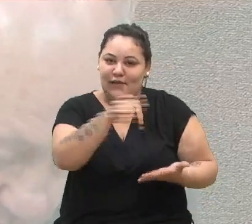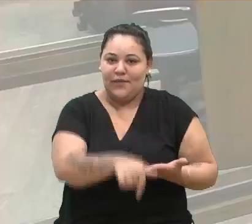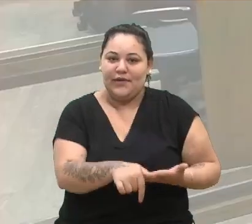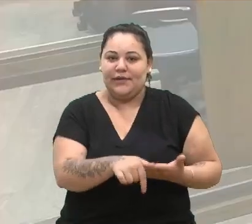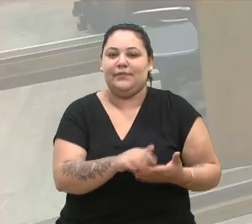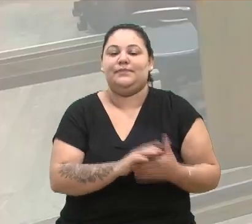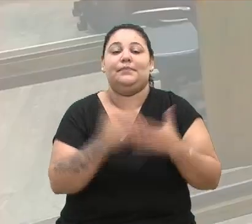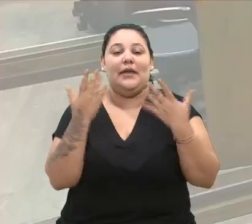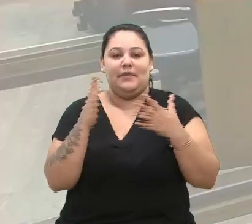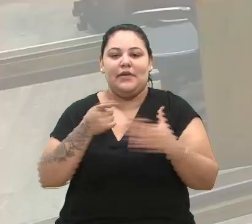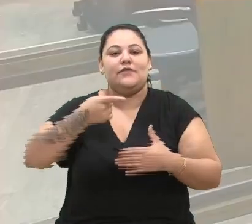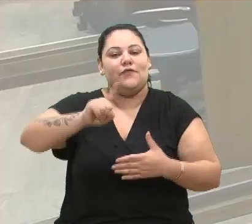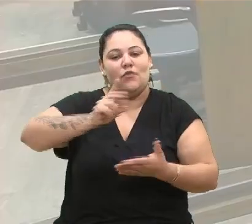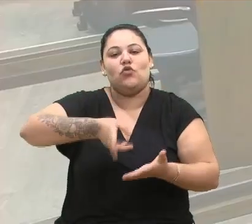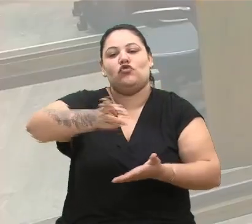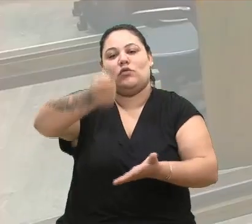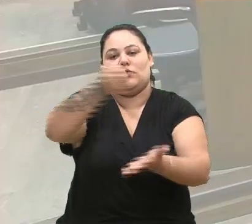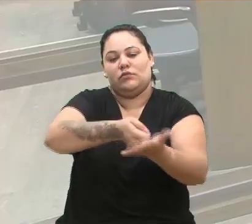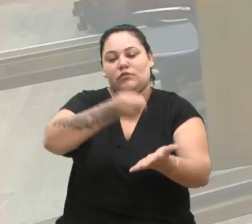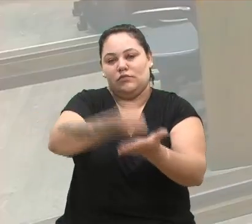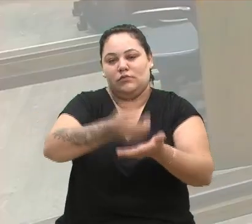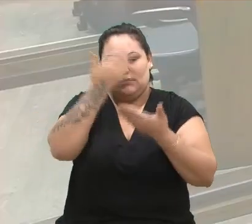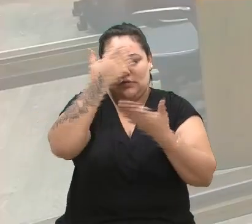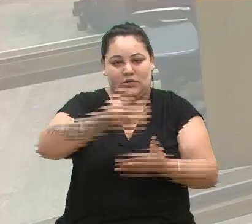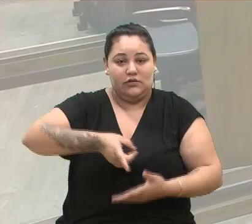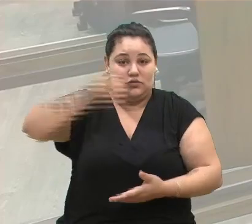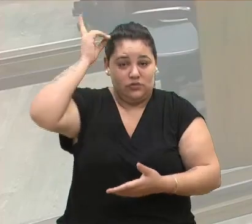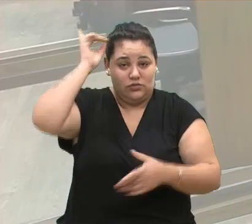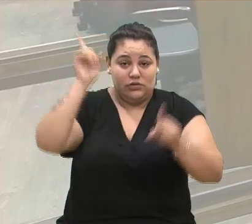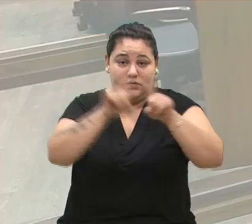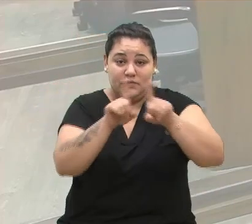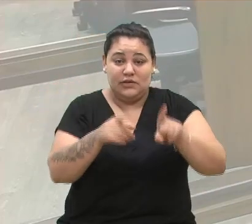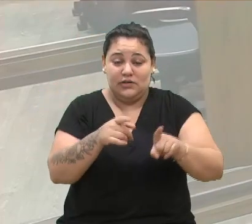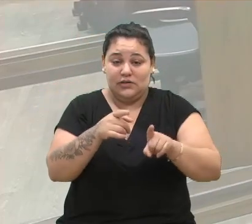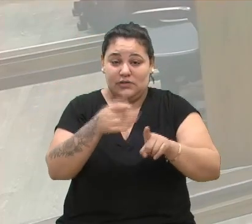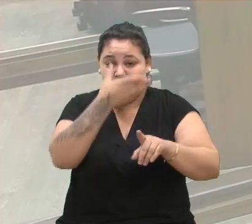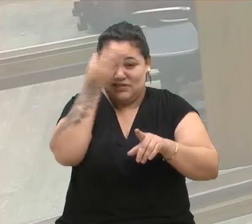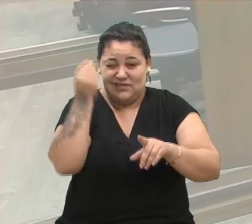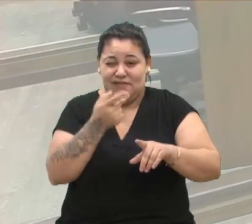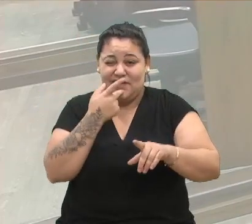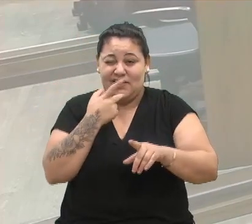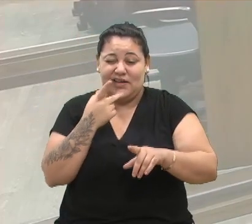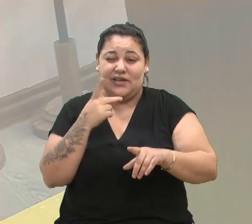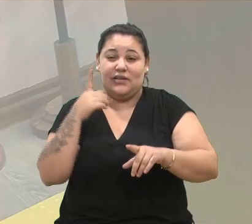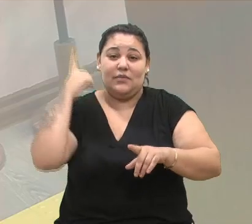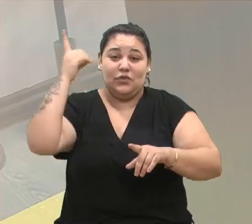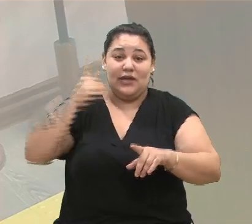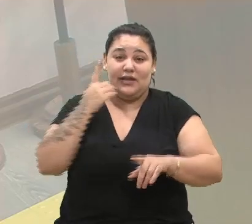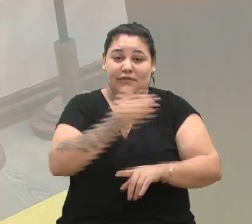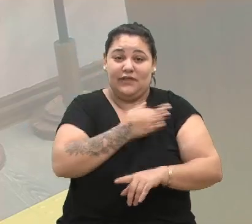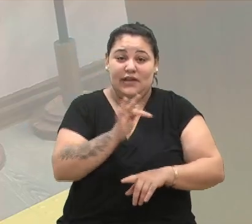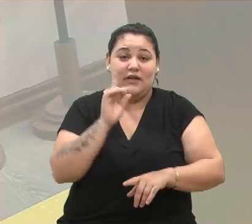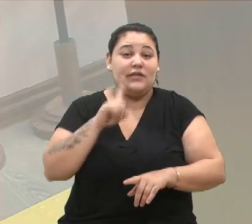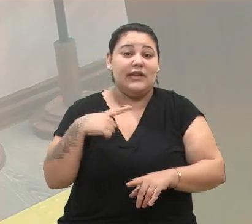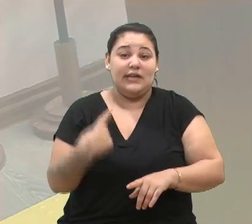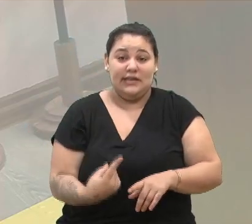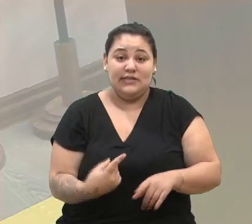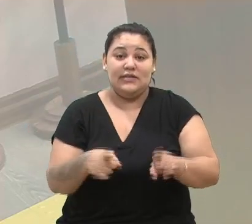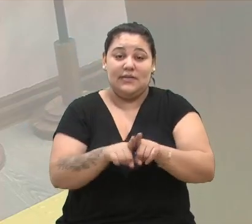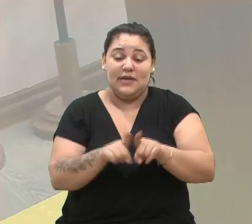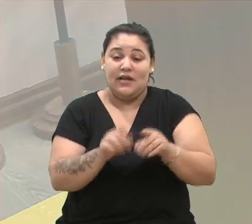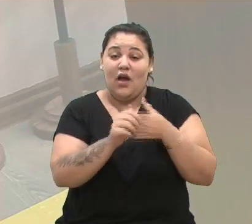luta. Obrigada, vereador Lucas Gil. Eu também esqueci de falar da deputada federal, Denise Pessoa, que também estava acompanhando e que